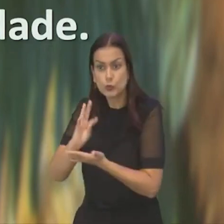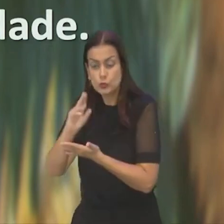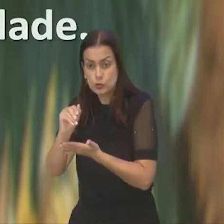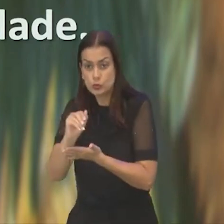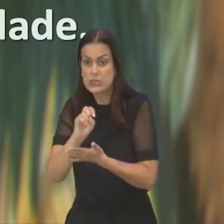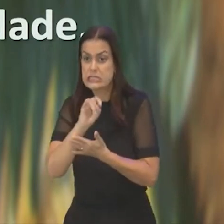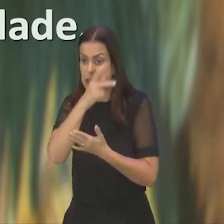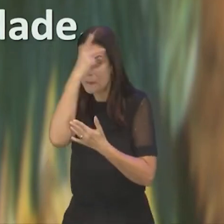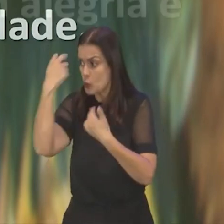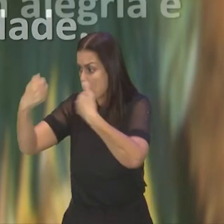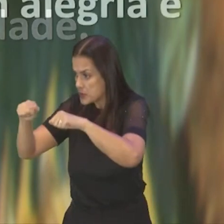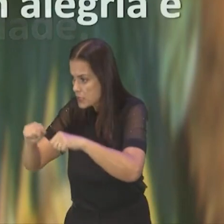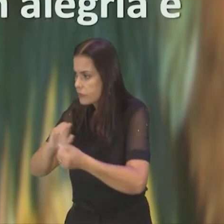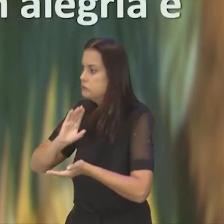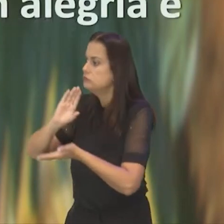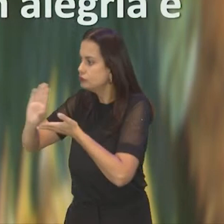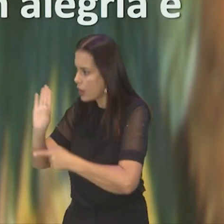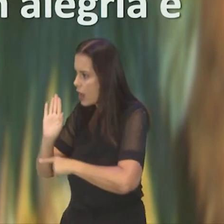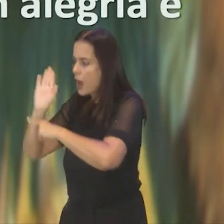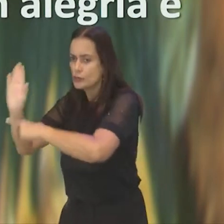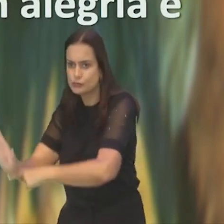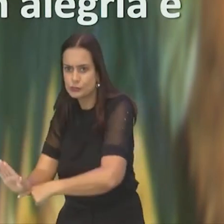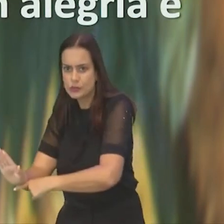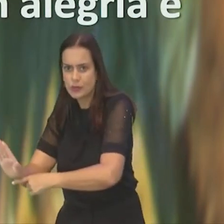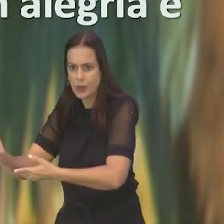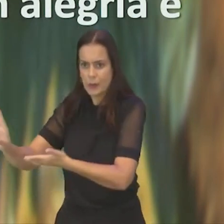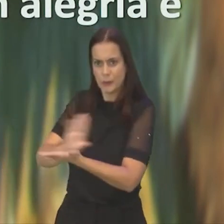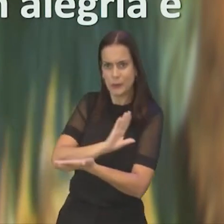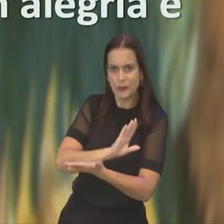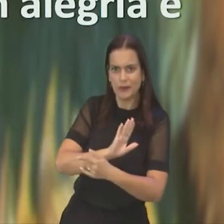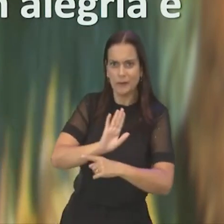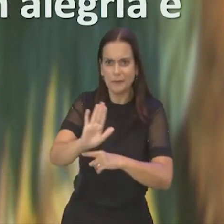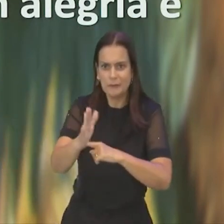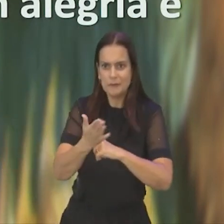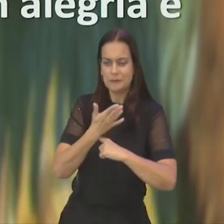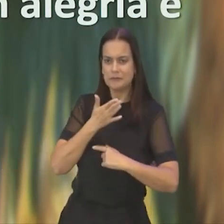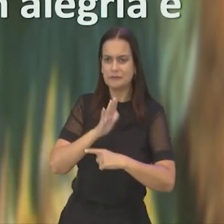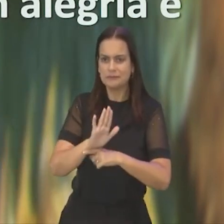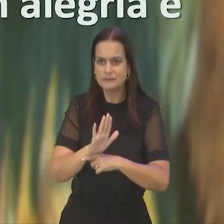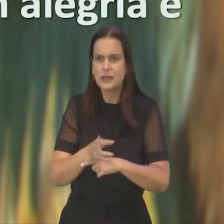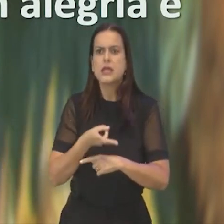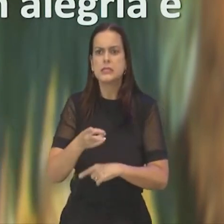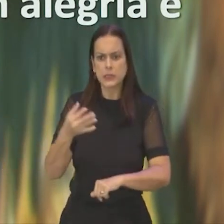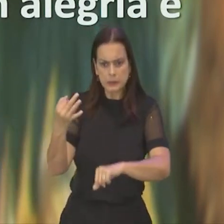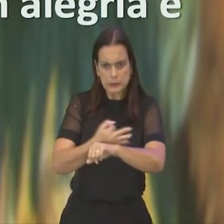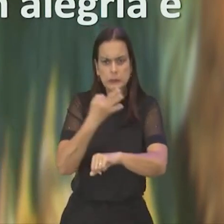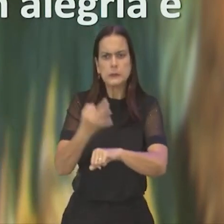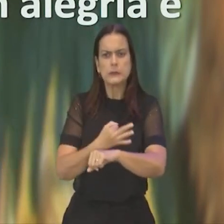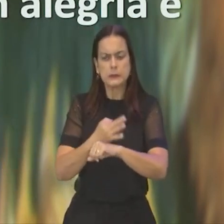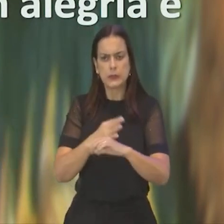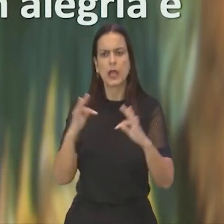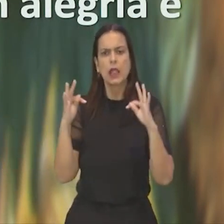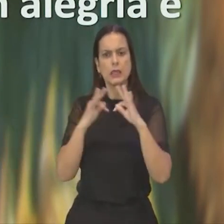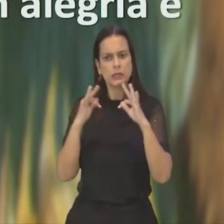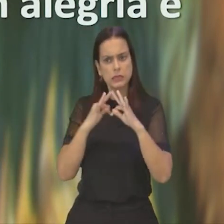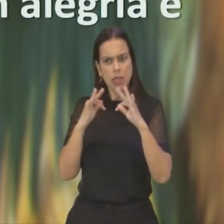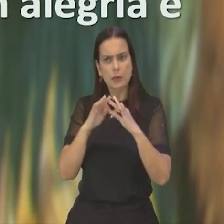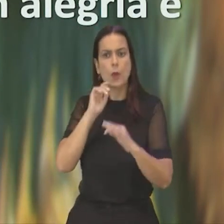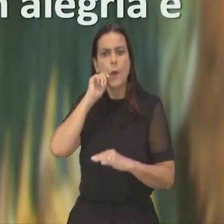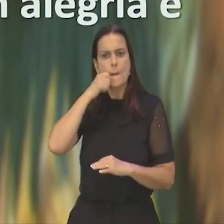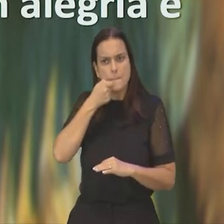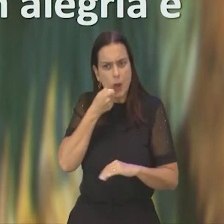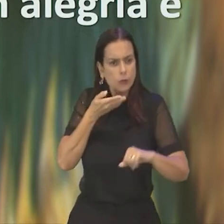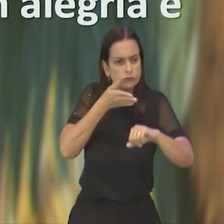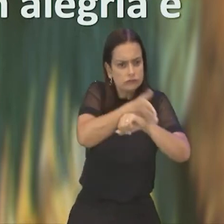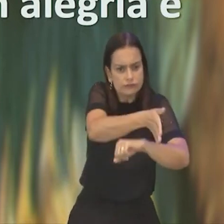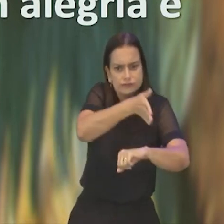alguém tinha necessidade. Diariamente perseveravam unânimes no templo, partiam pão de casa em